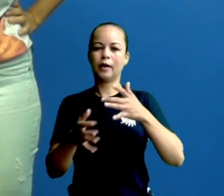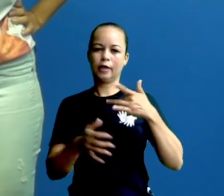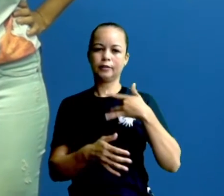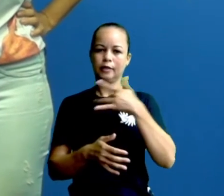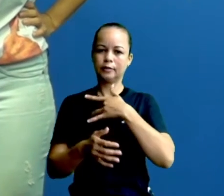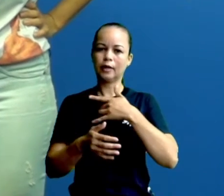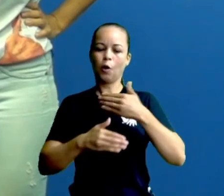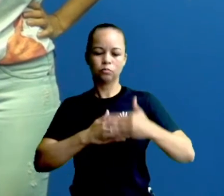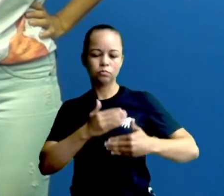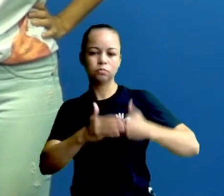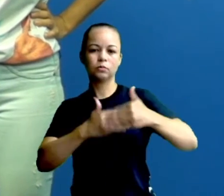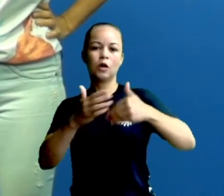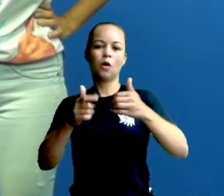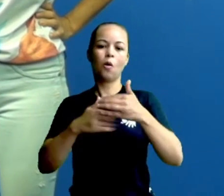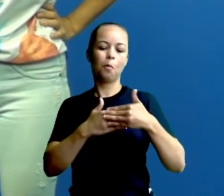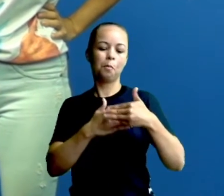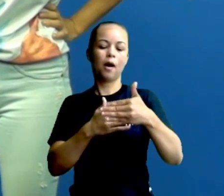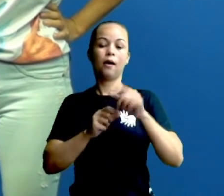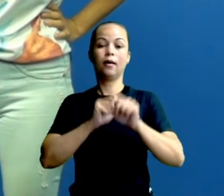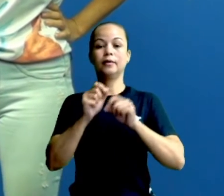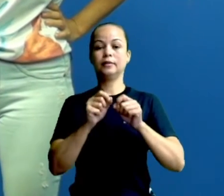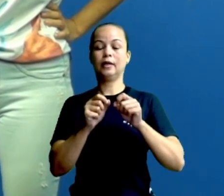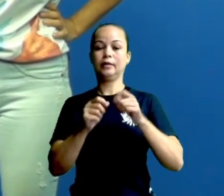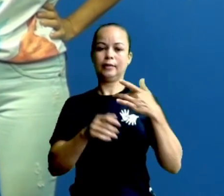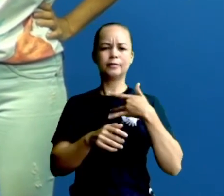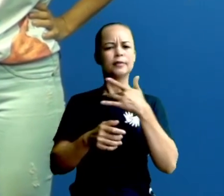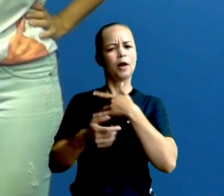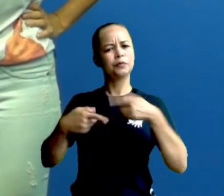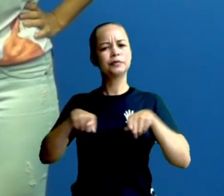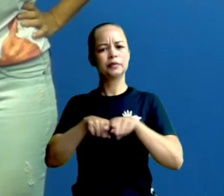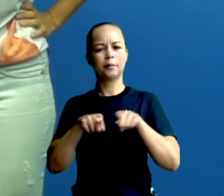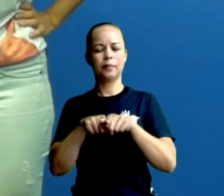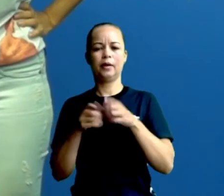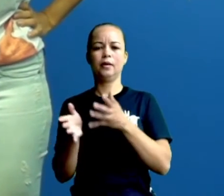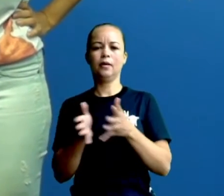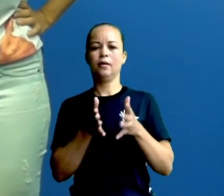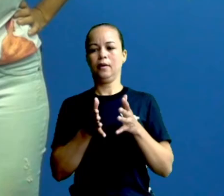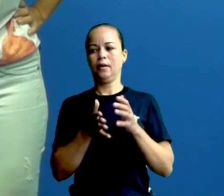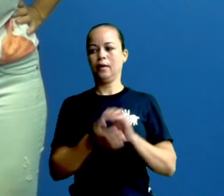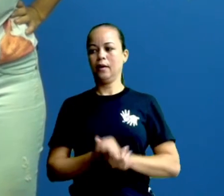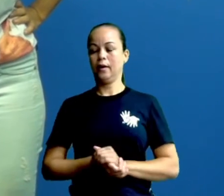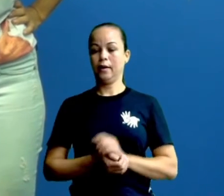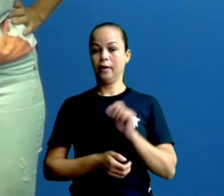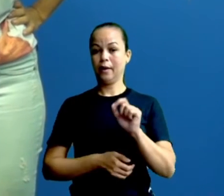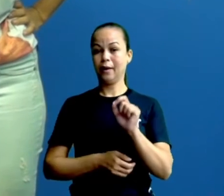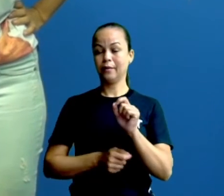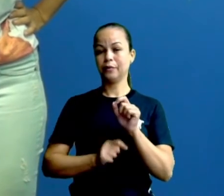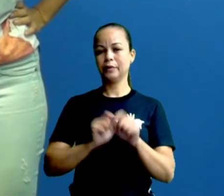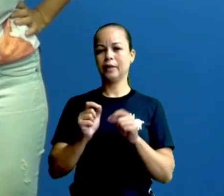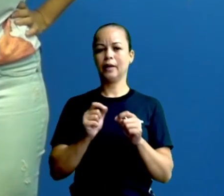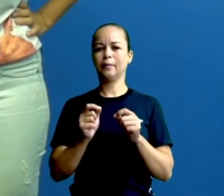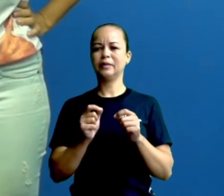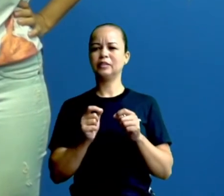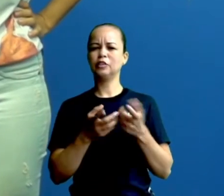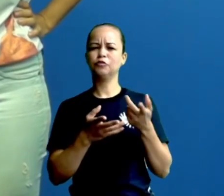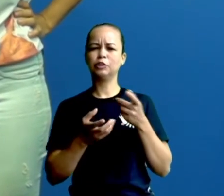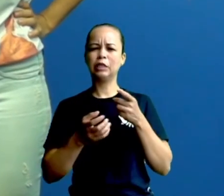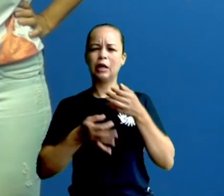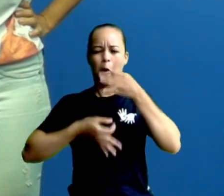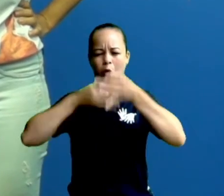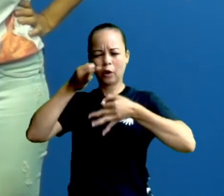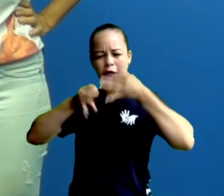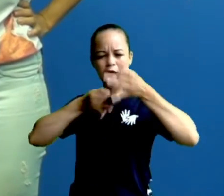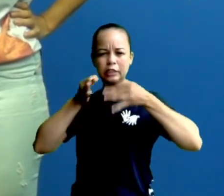em outras áreas. Então, é passível de crítica da